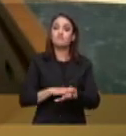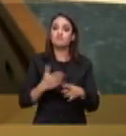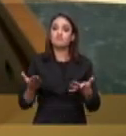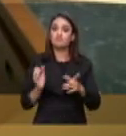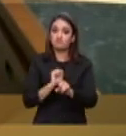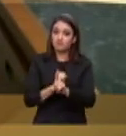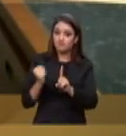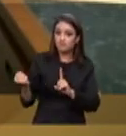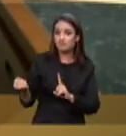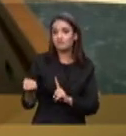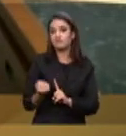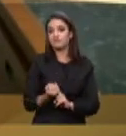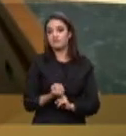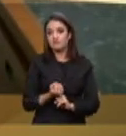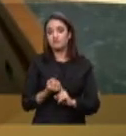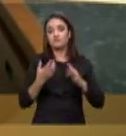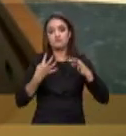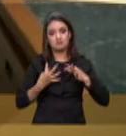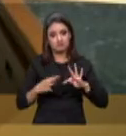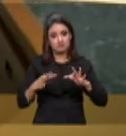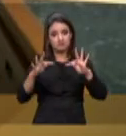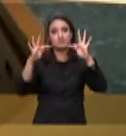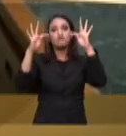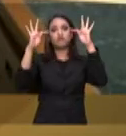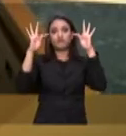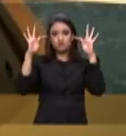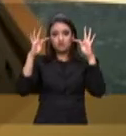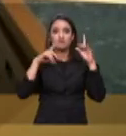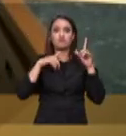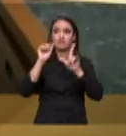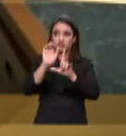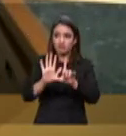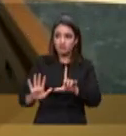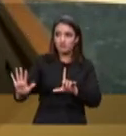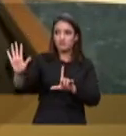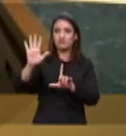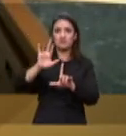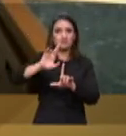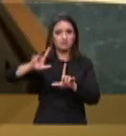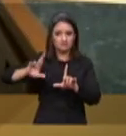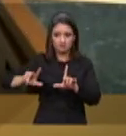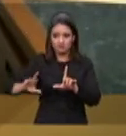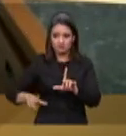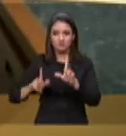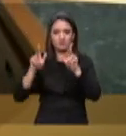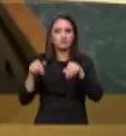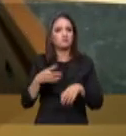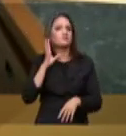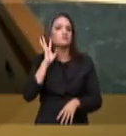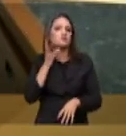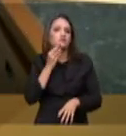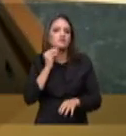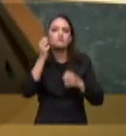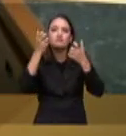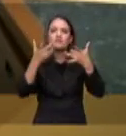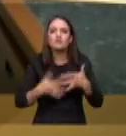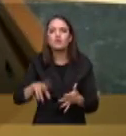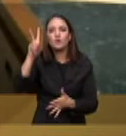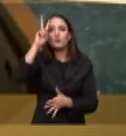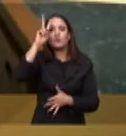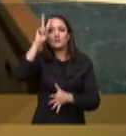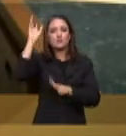quadro de fato de tecnologias completamente diferente, com plataformas como hoje o ministro Dias Toffoli enfatizou num histórico